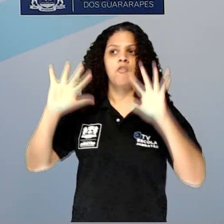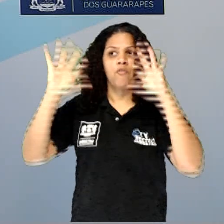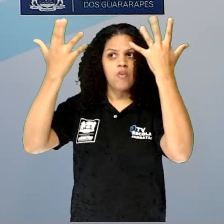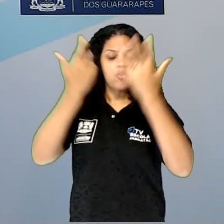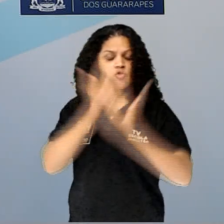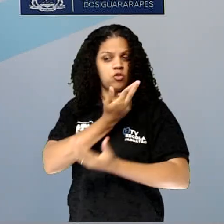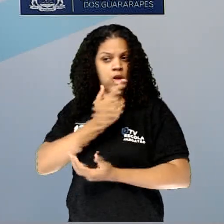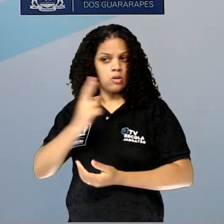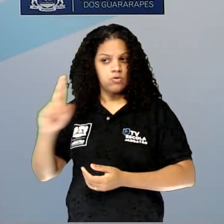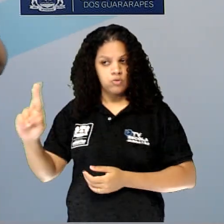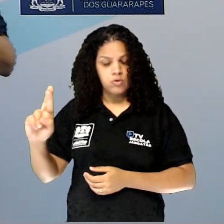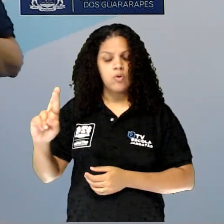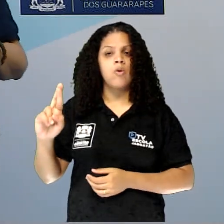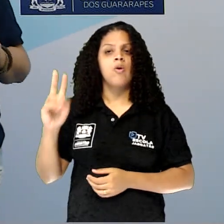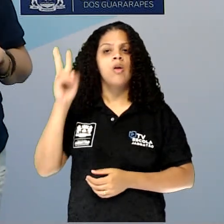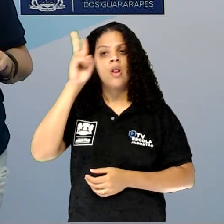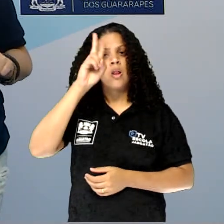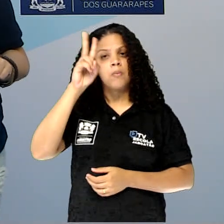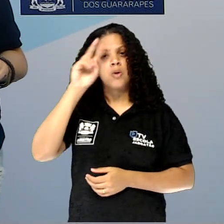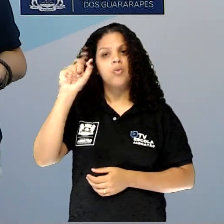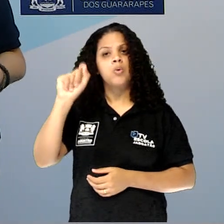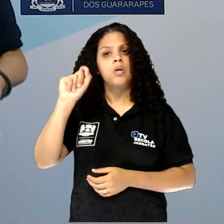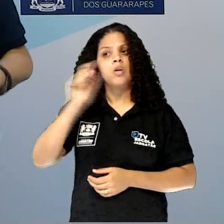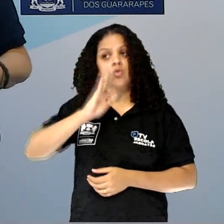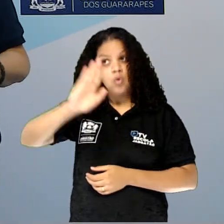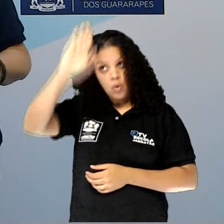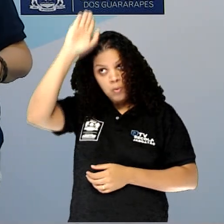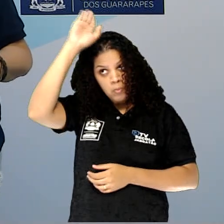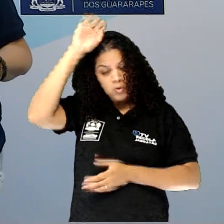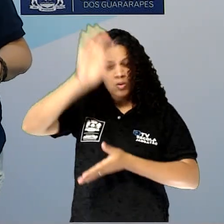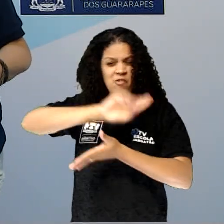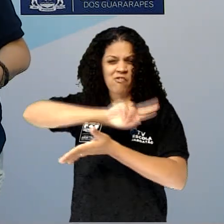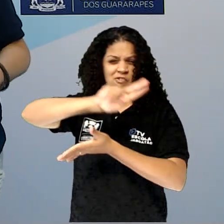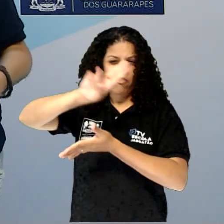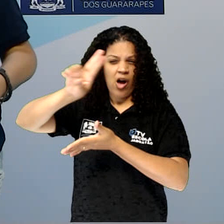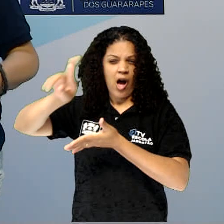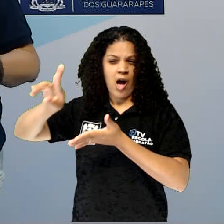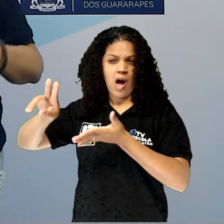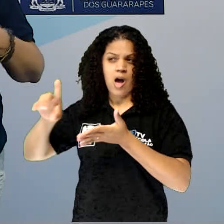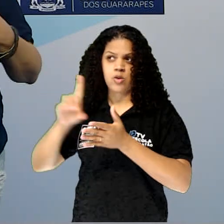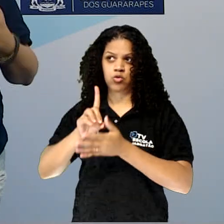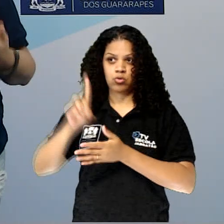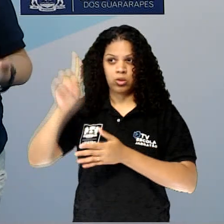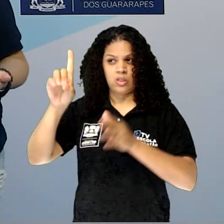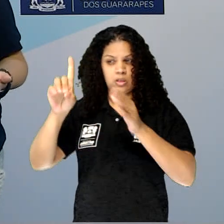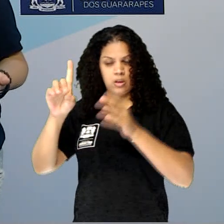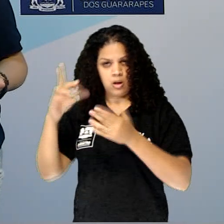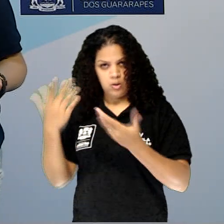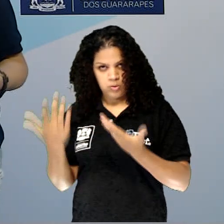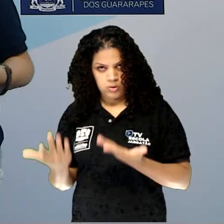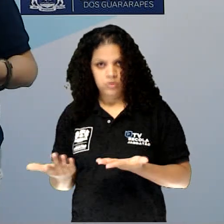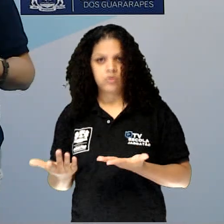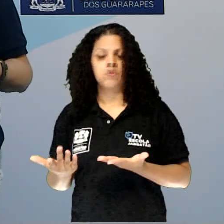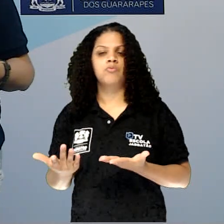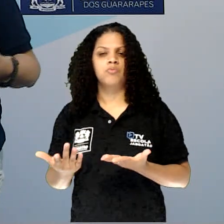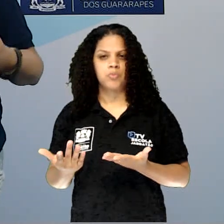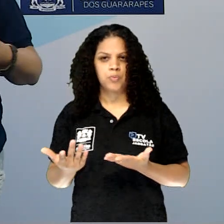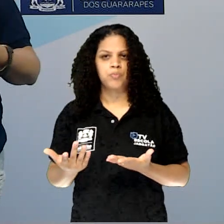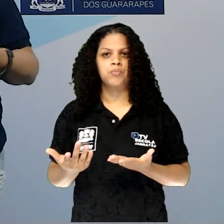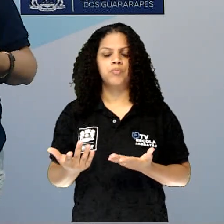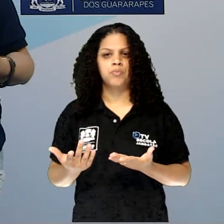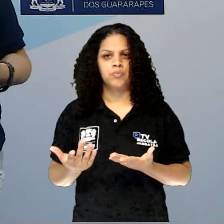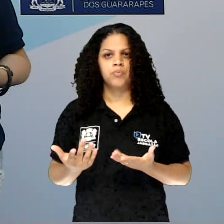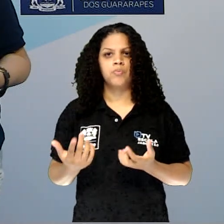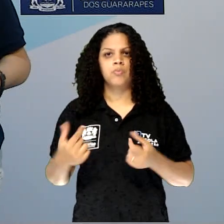festas religiosas, lembrando que os romanos eram politeístas, assim como os gregos, e adoravam vários deuses, inclusive com